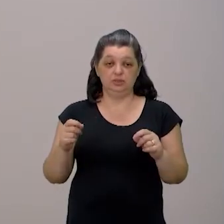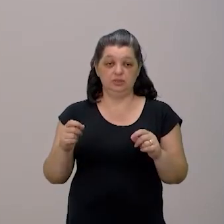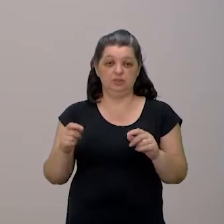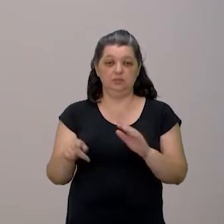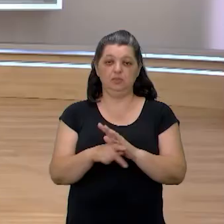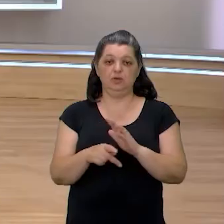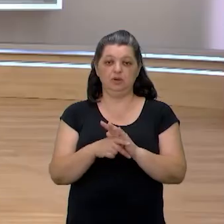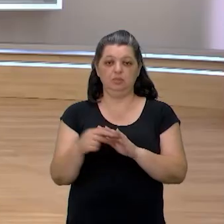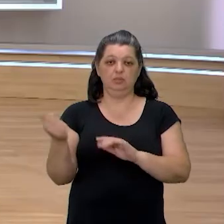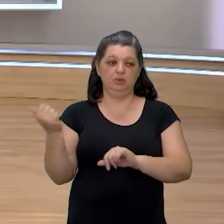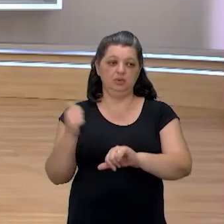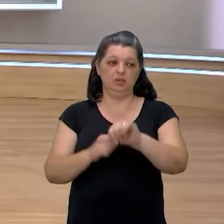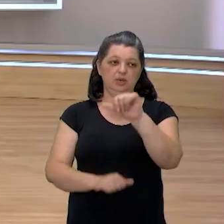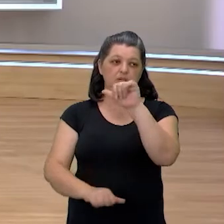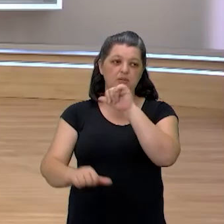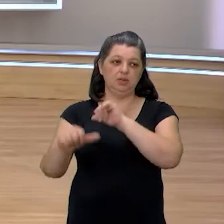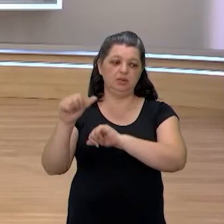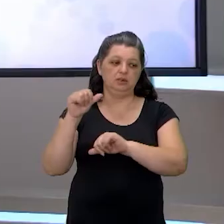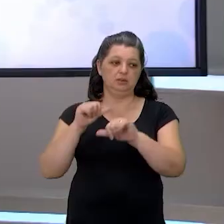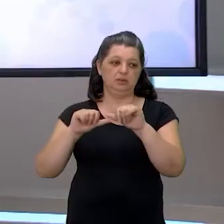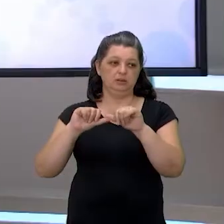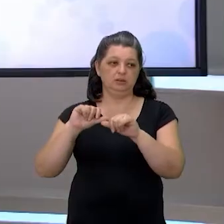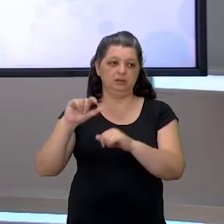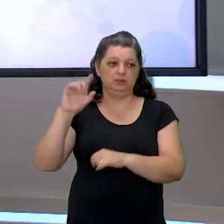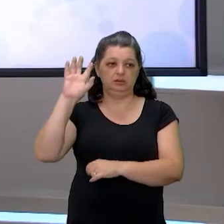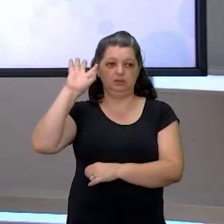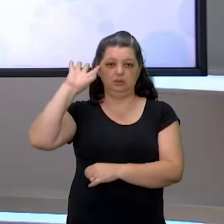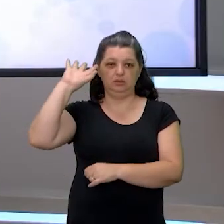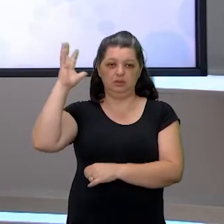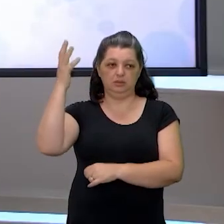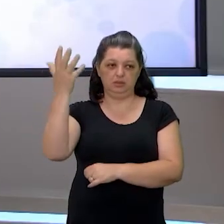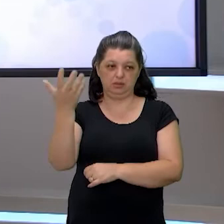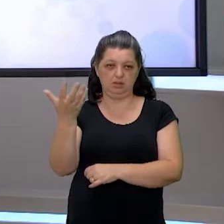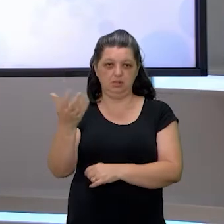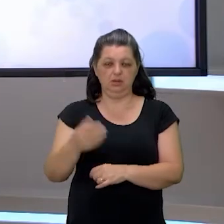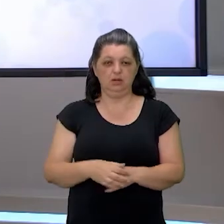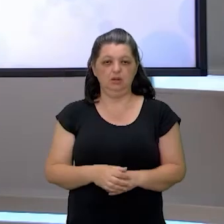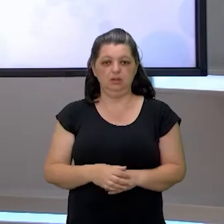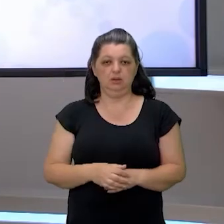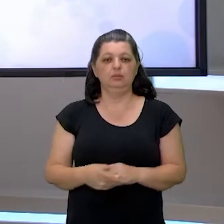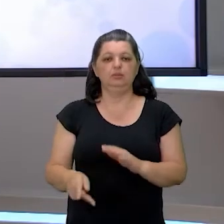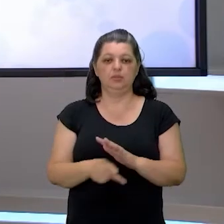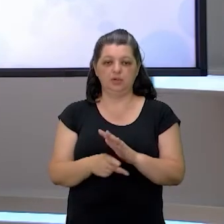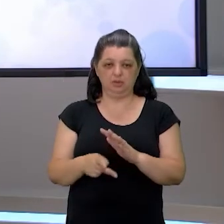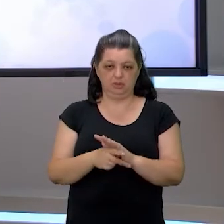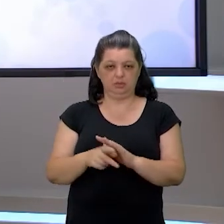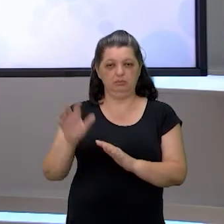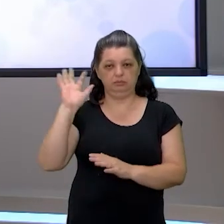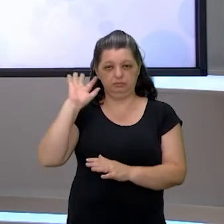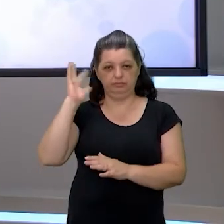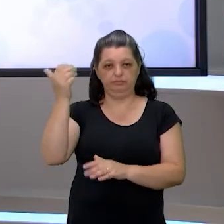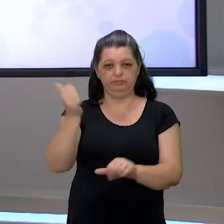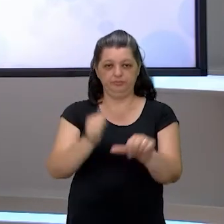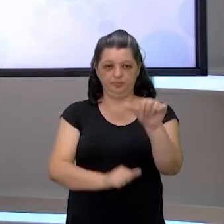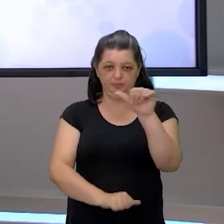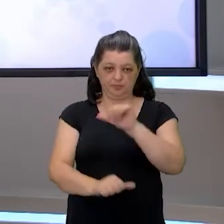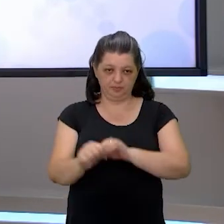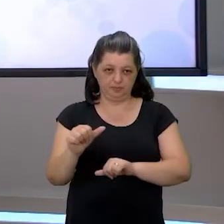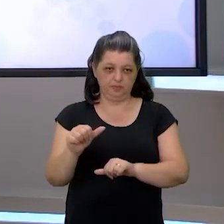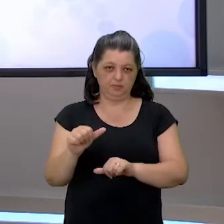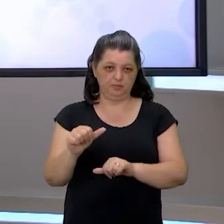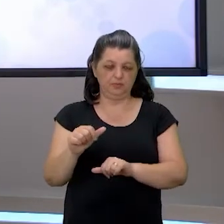às mudanças climáticas também, né? Exato, a gente vai falar também um pouquinho aí a respeito das mudanças climáticas, né, Giba? A gente vai dar aí